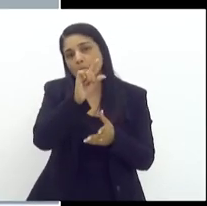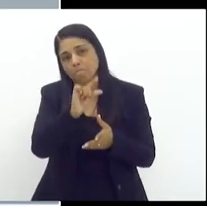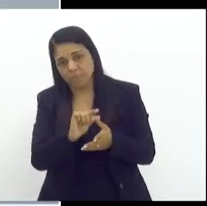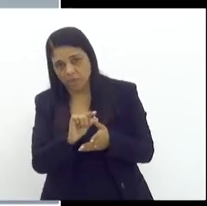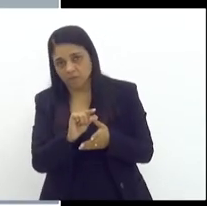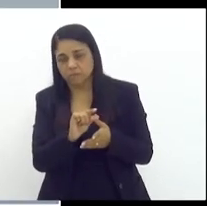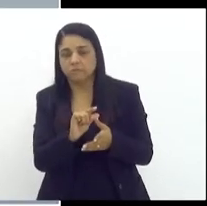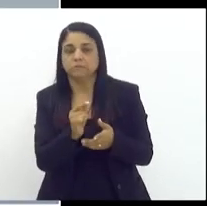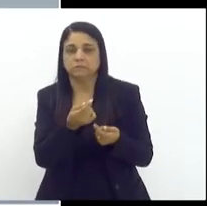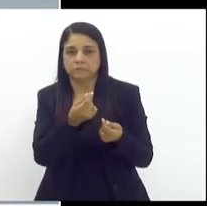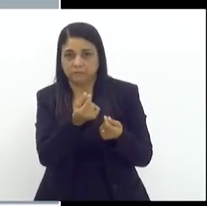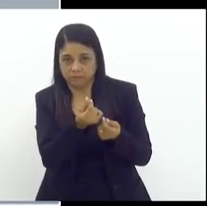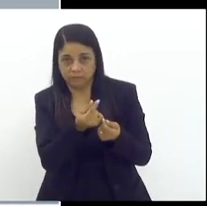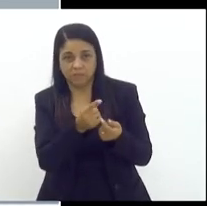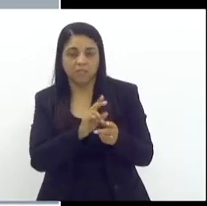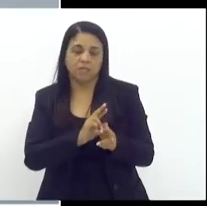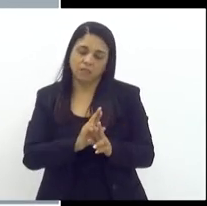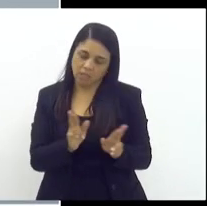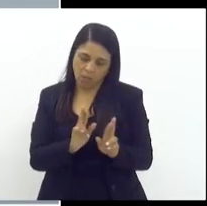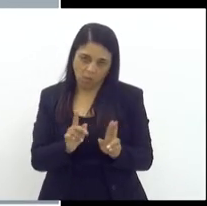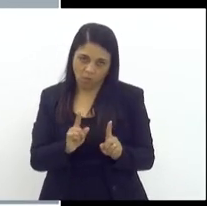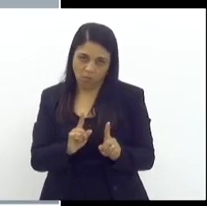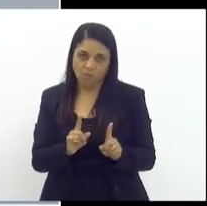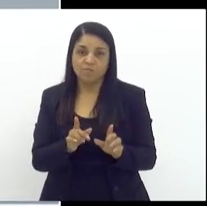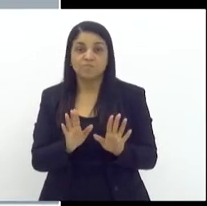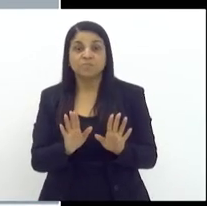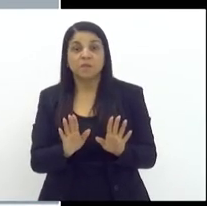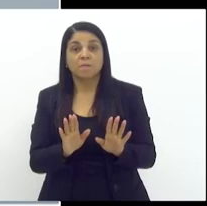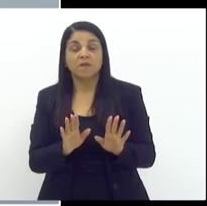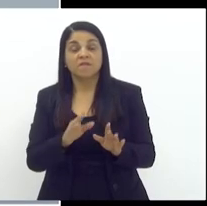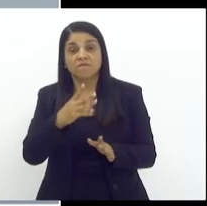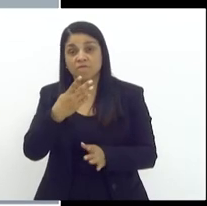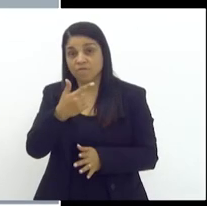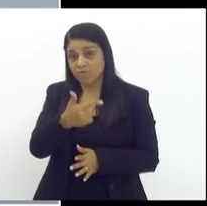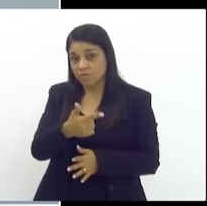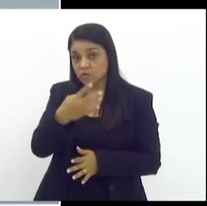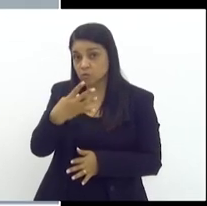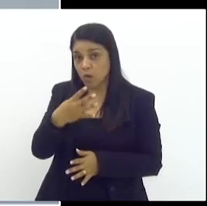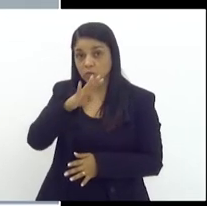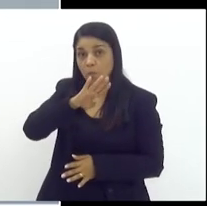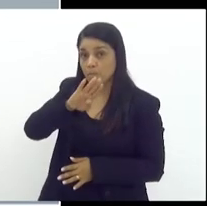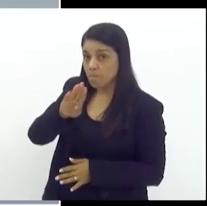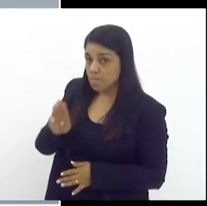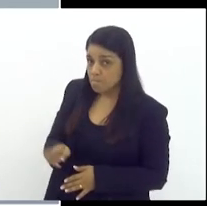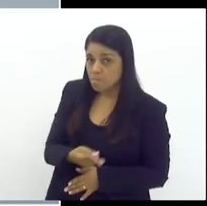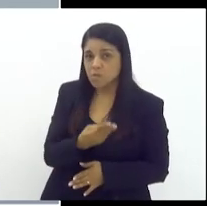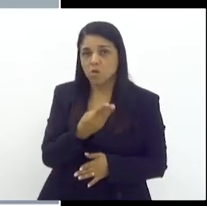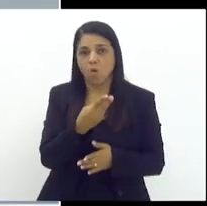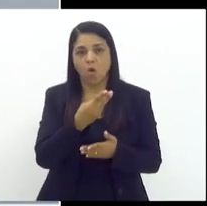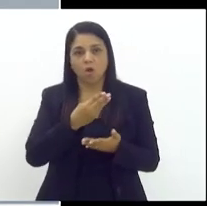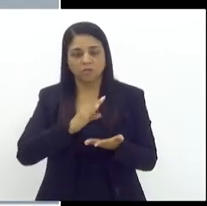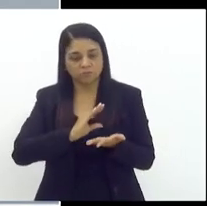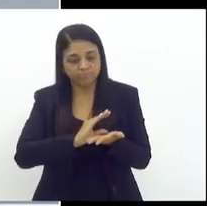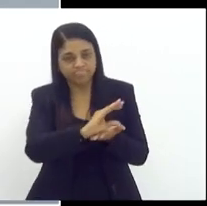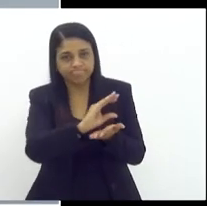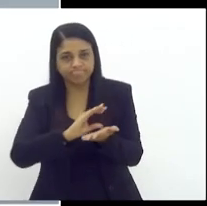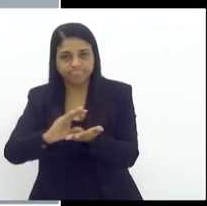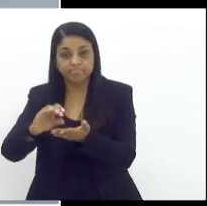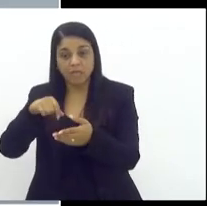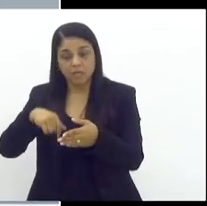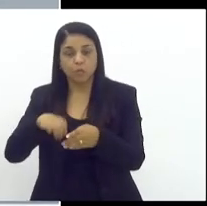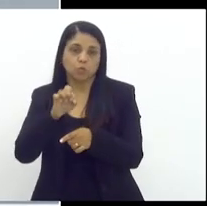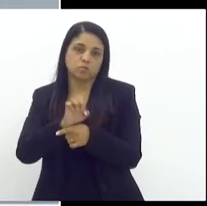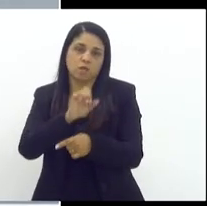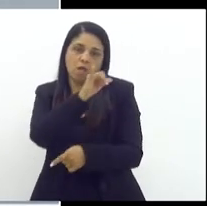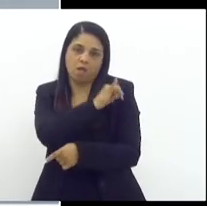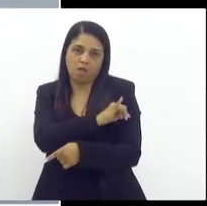evidencia-se que não 24 bilhões de incentivos fiscais foram concedidos no estado do Rio de